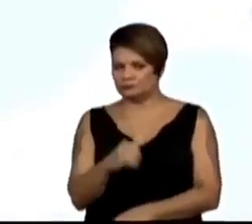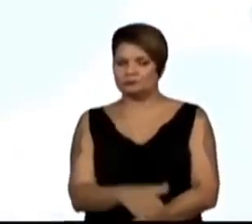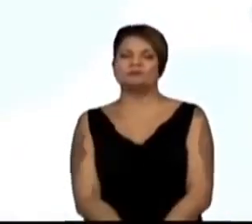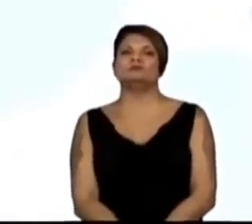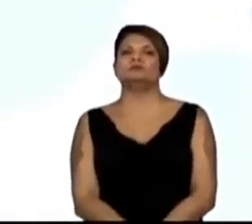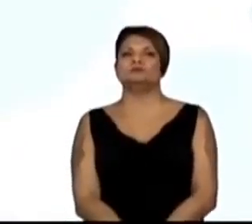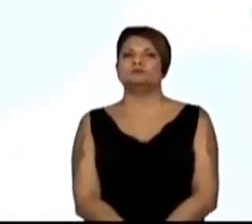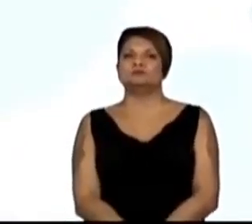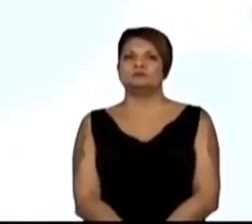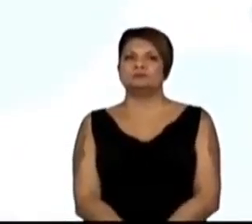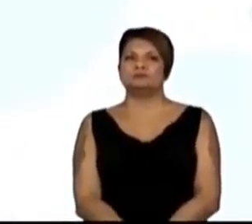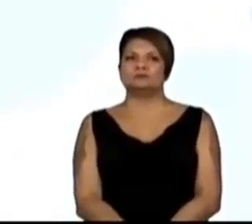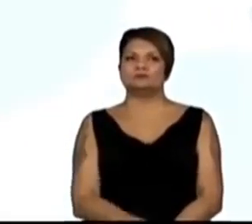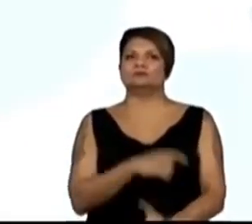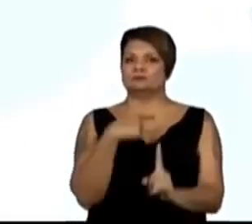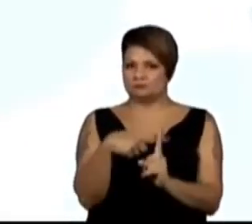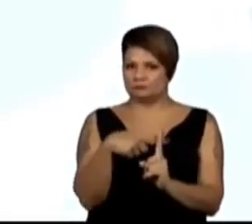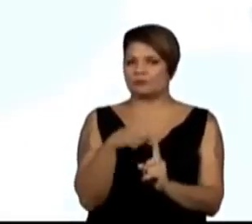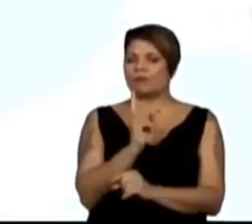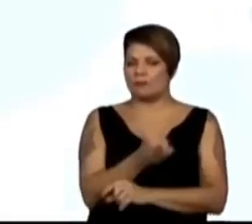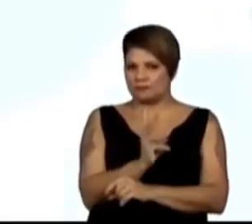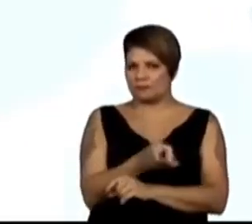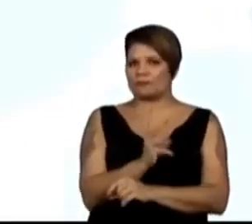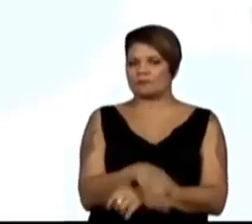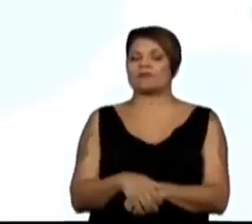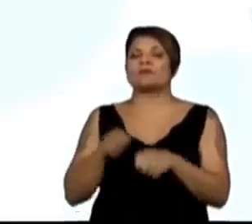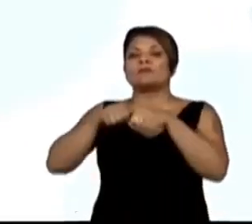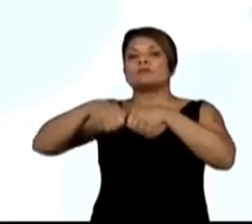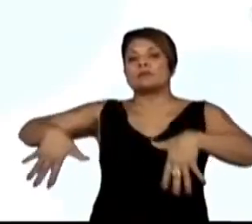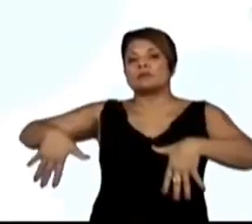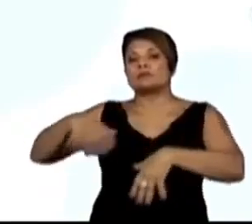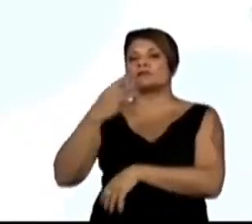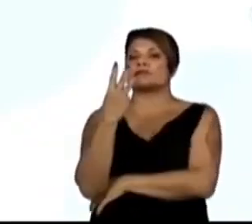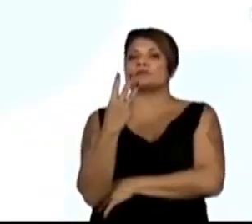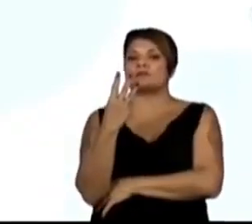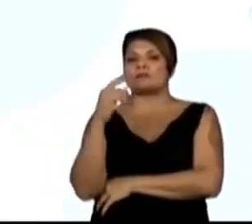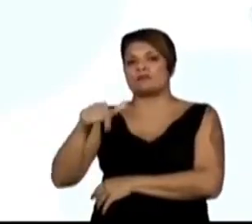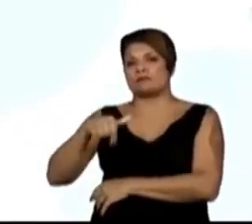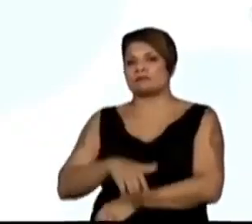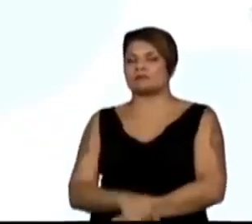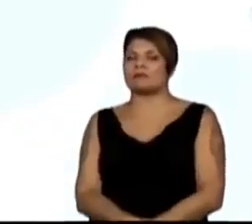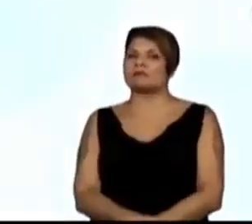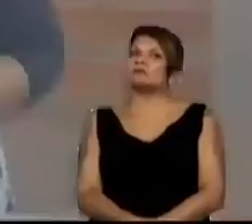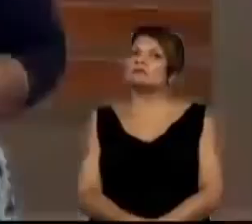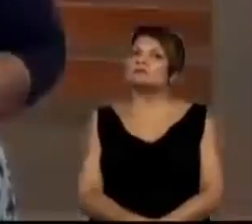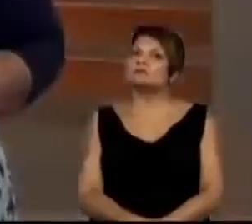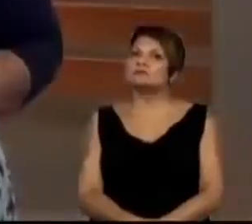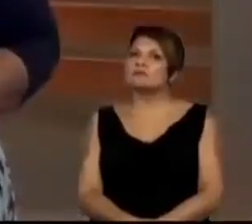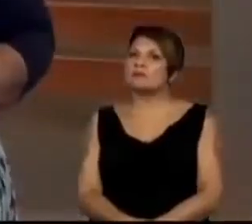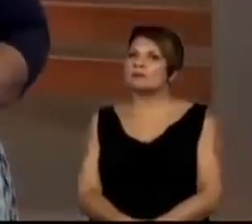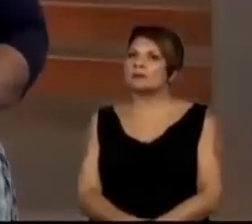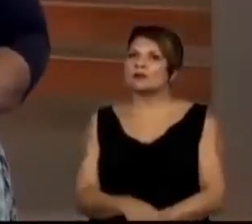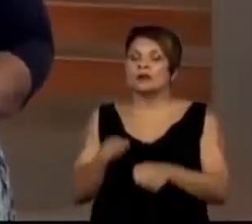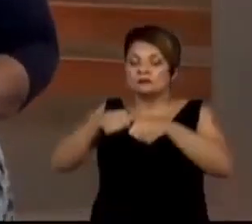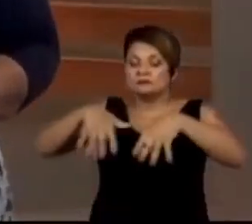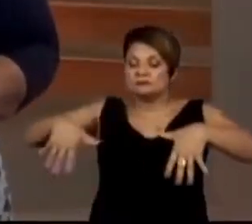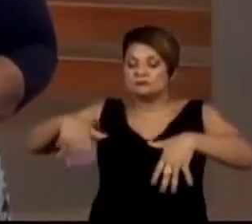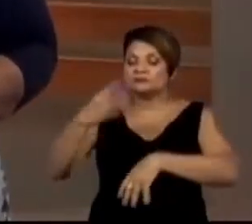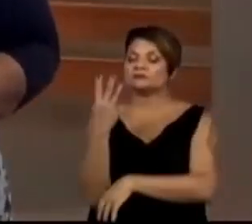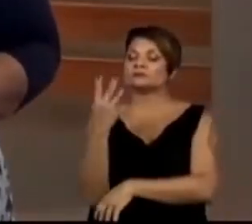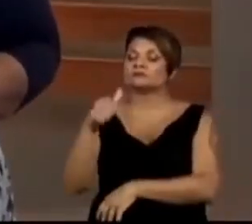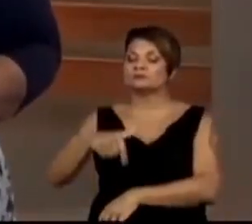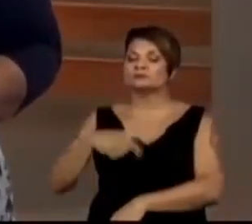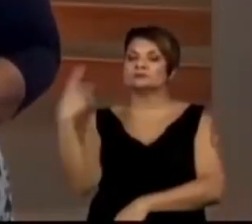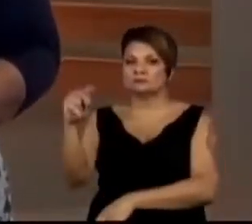1. E aí eu tenho que manter o sinalzinho de mais, porque eu vou continuar. Agora eu preciso, o segundo desafio, qual é? Valendo a decomposição